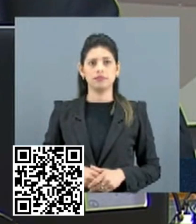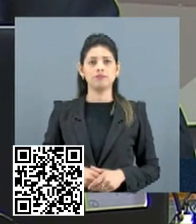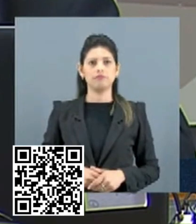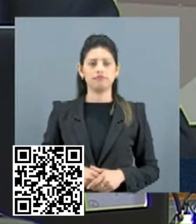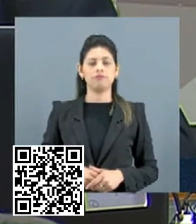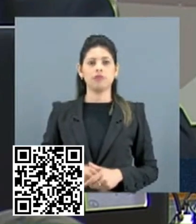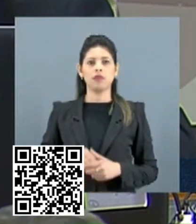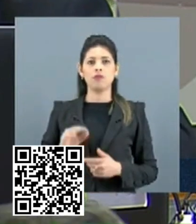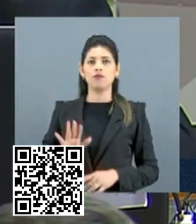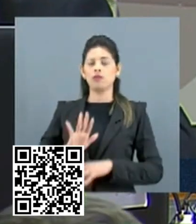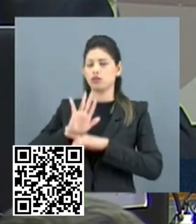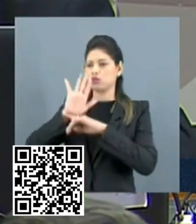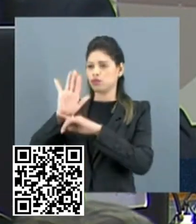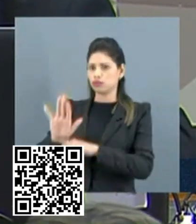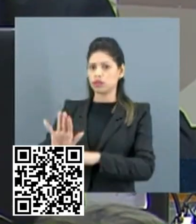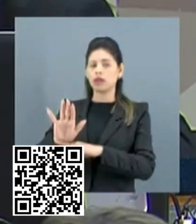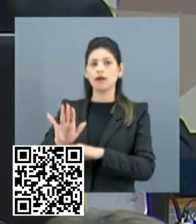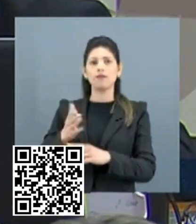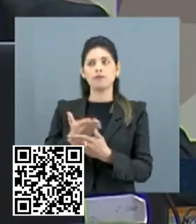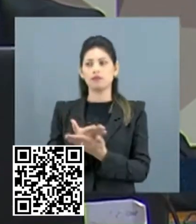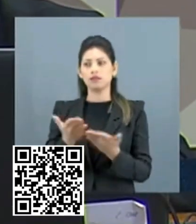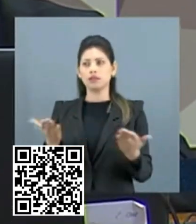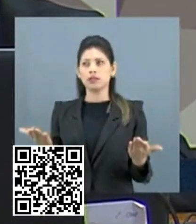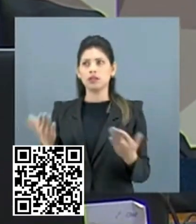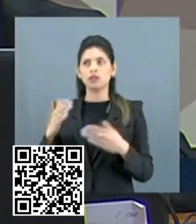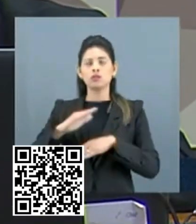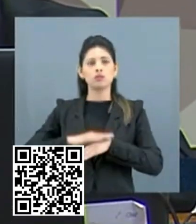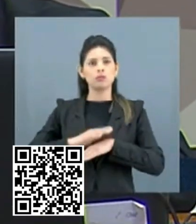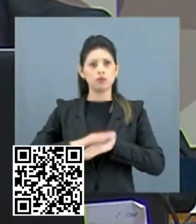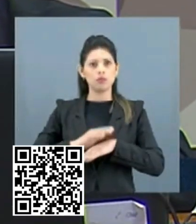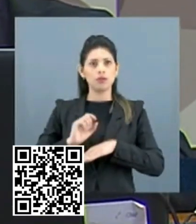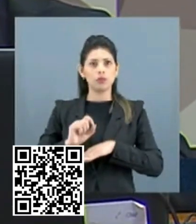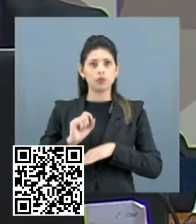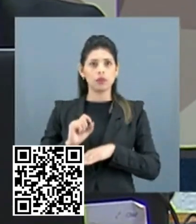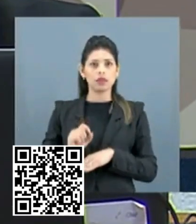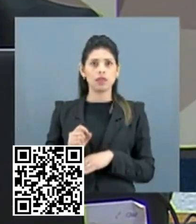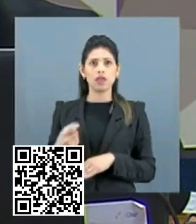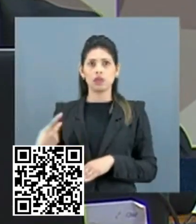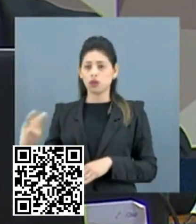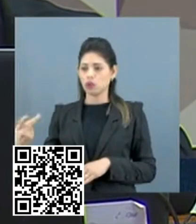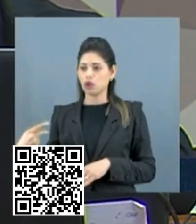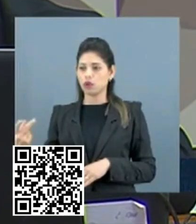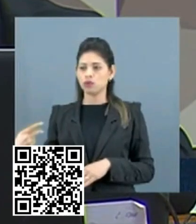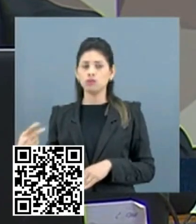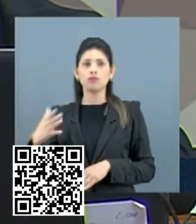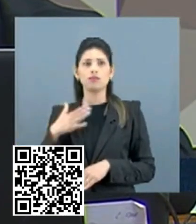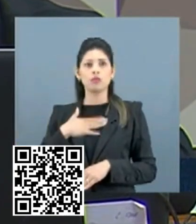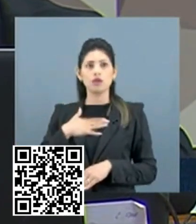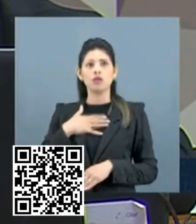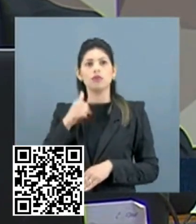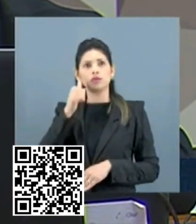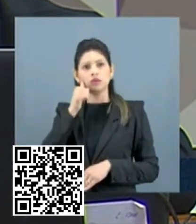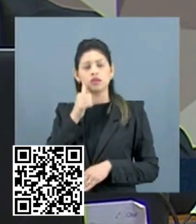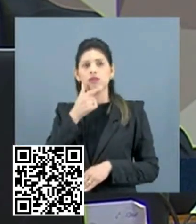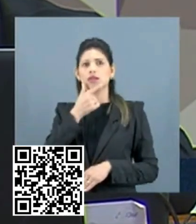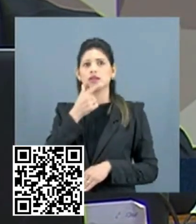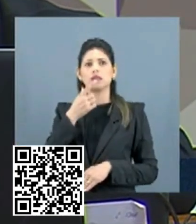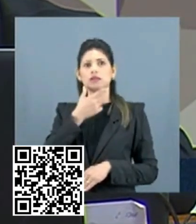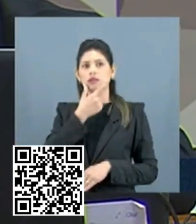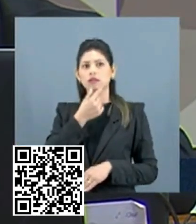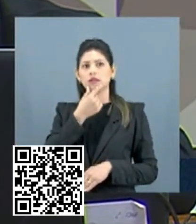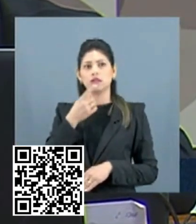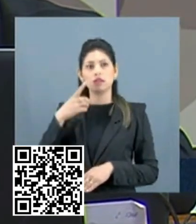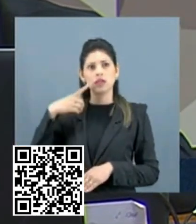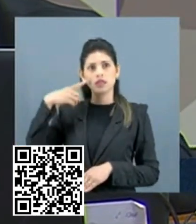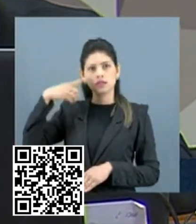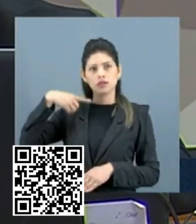vocês. A partir do momento que os meus advogados tiverem acesso aos autos acusatórios contra essa